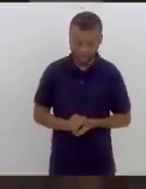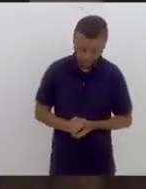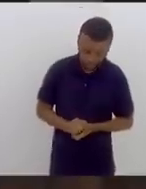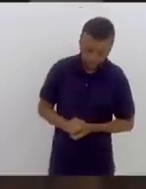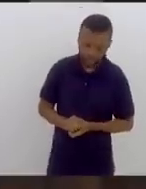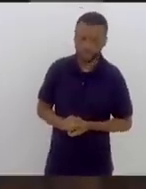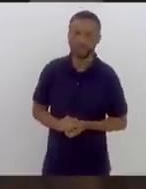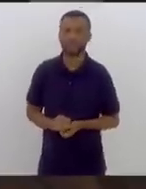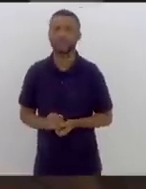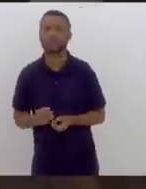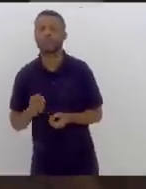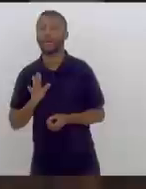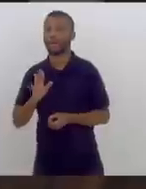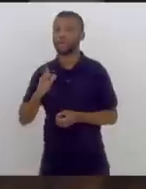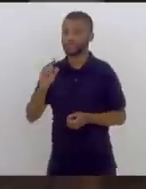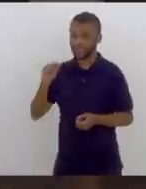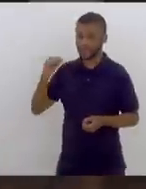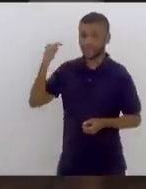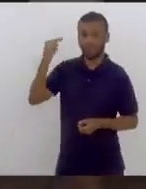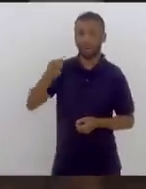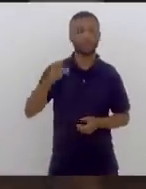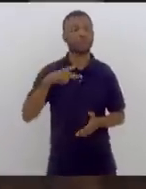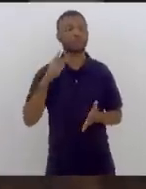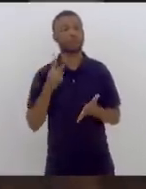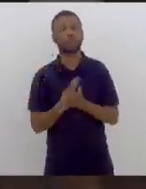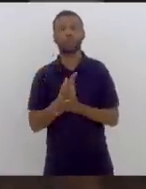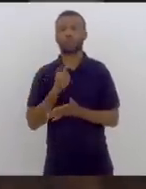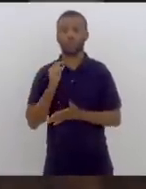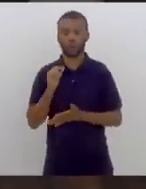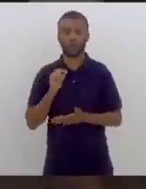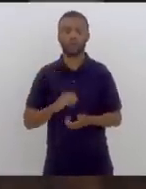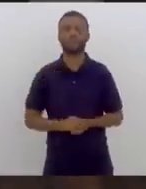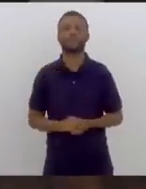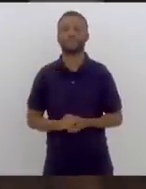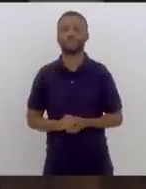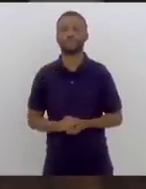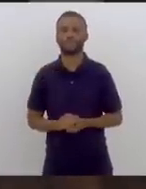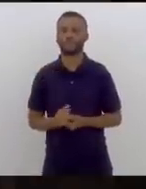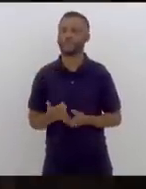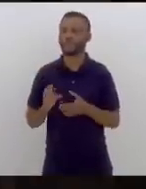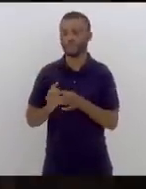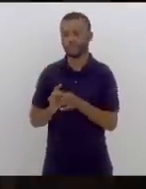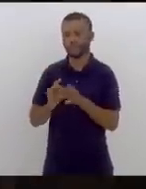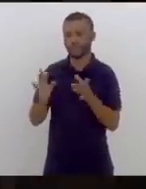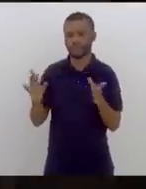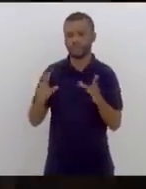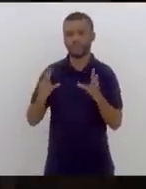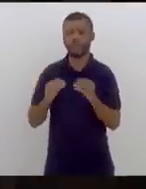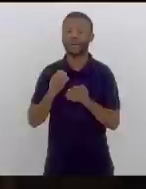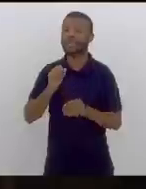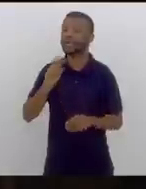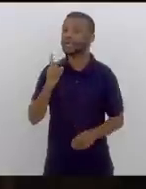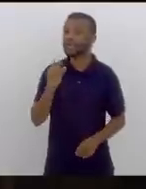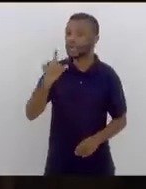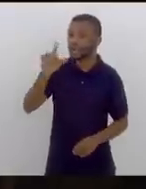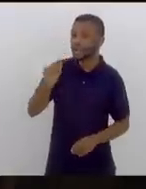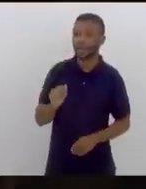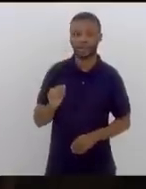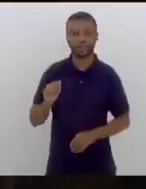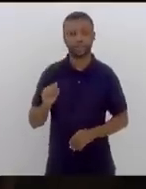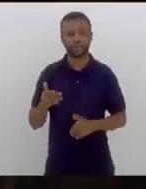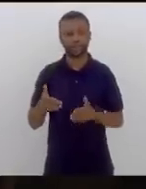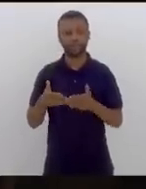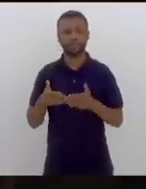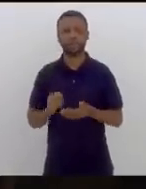exatamente mas na próxima mas na próxima Claudinha me permita assim falar né com muito Sheila desculpa Claudinha aqui Sheila